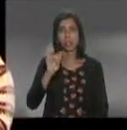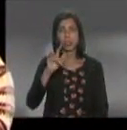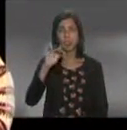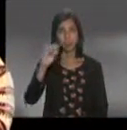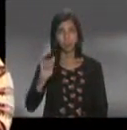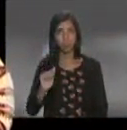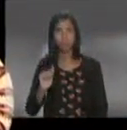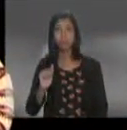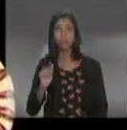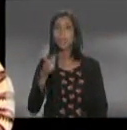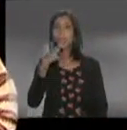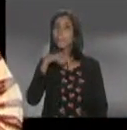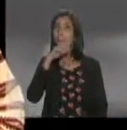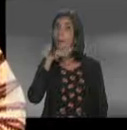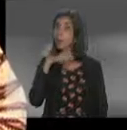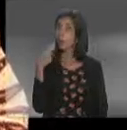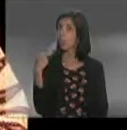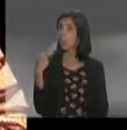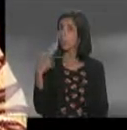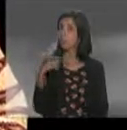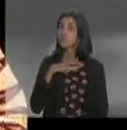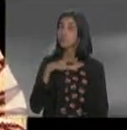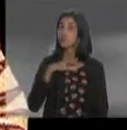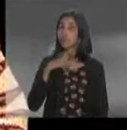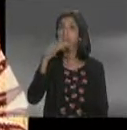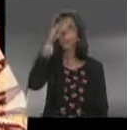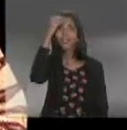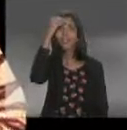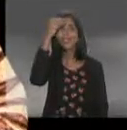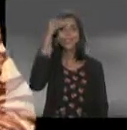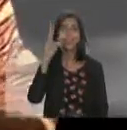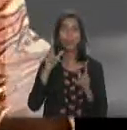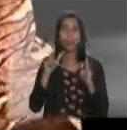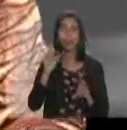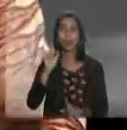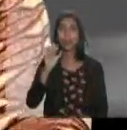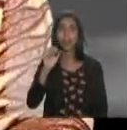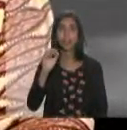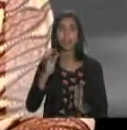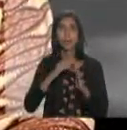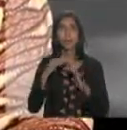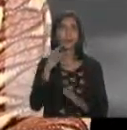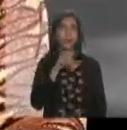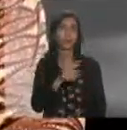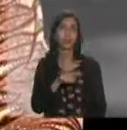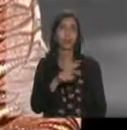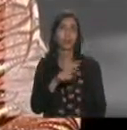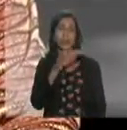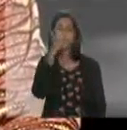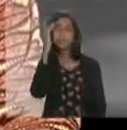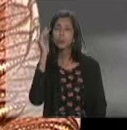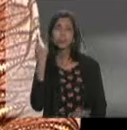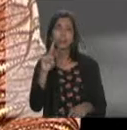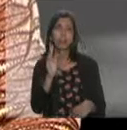e meu pai morreu, deixou 80 afilhados no Morro, Dona Marta. Então as pessoas que ele ajudava lá